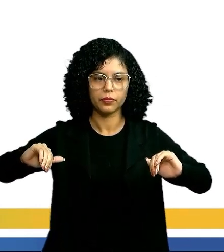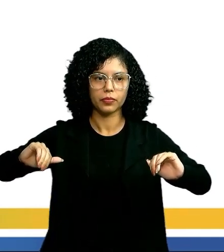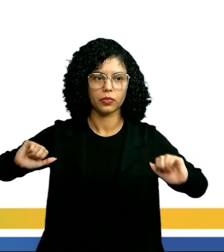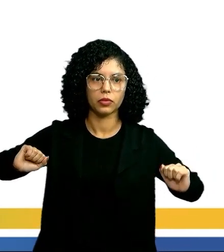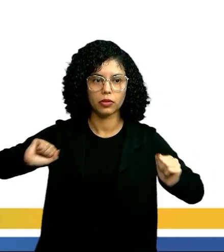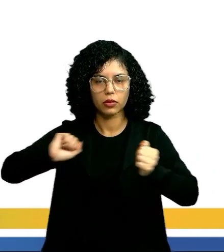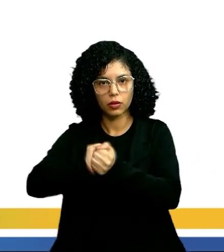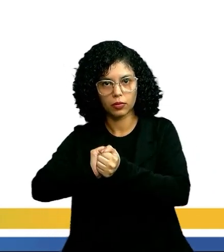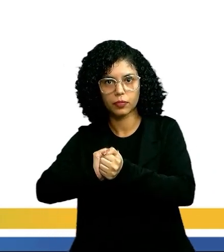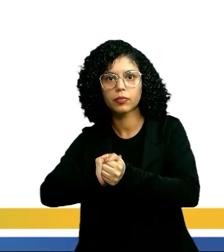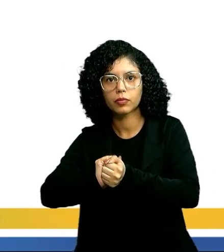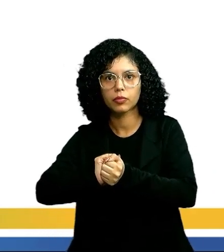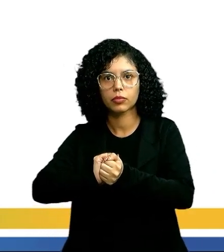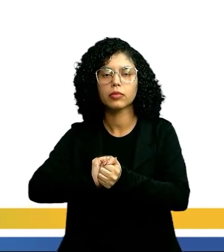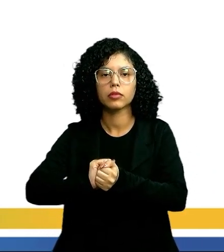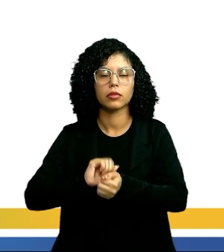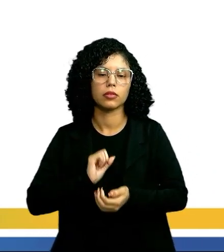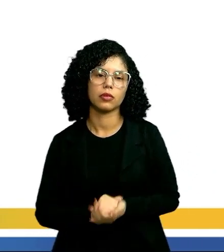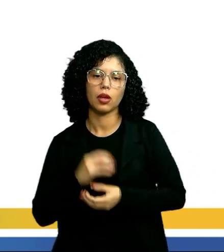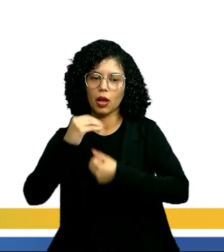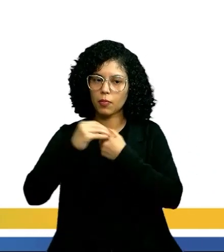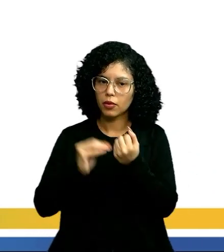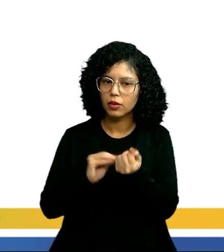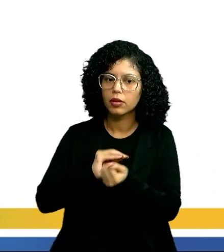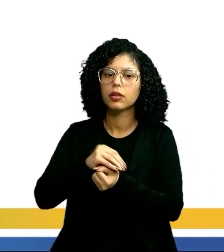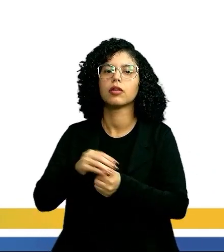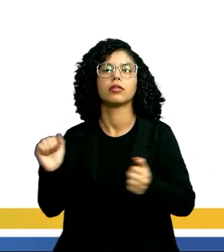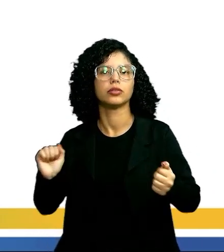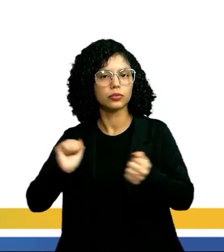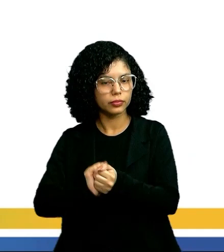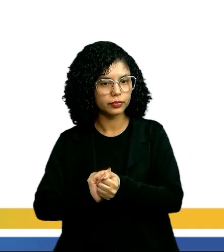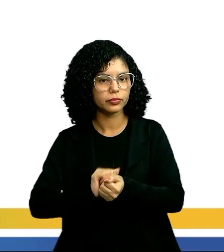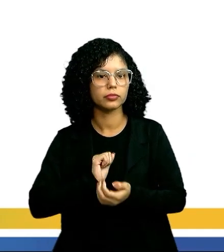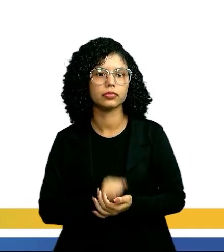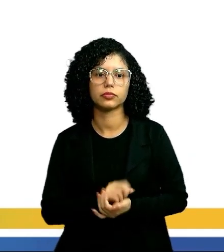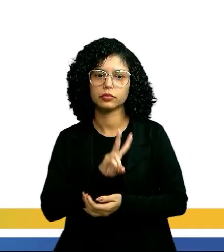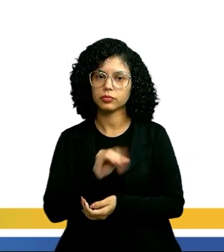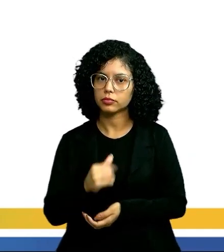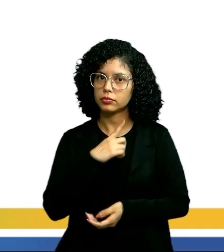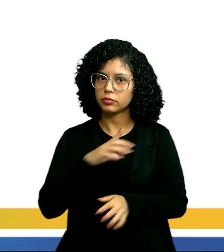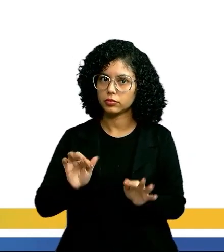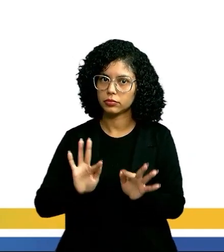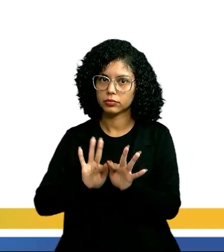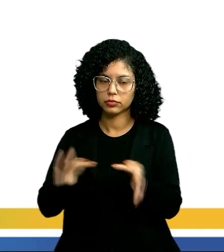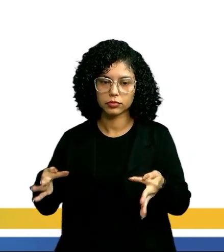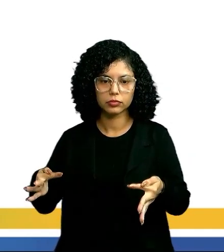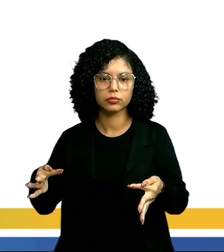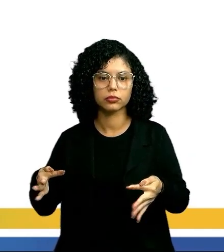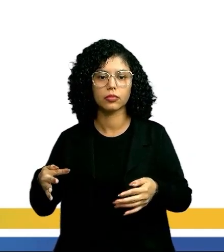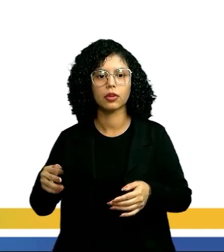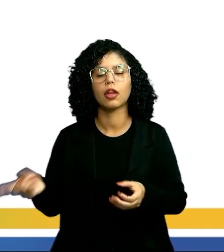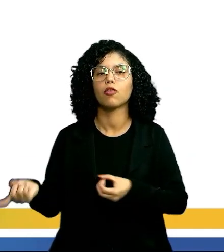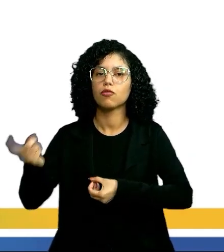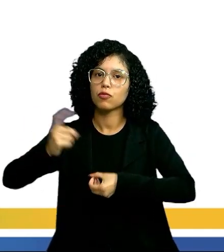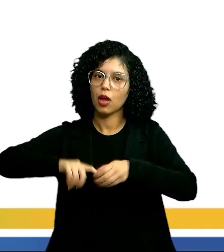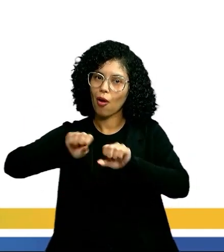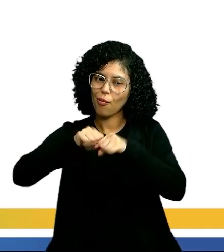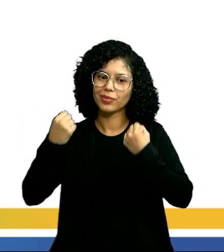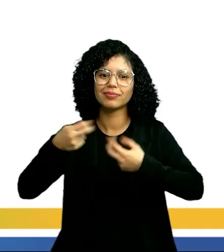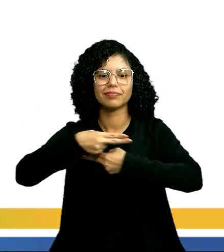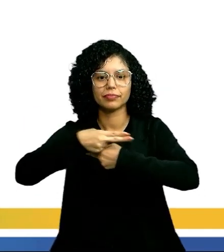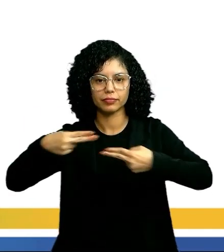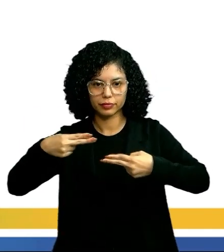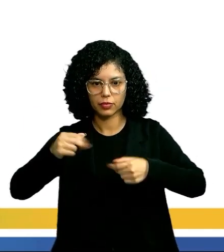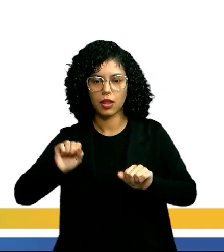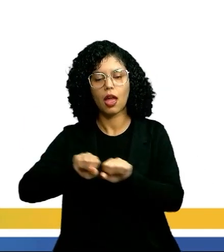vai juntar com o átomo de iodo, né, a molécula de iodo molecular, e a ligação dupla é rompida